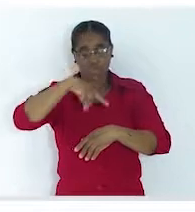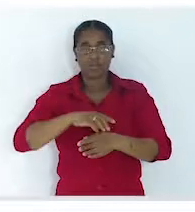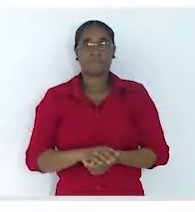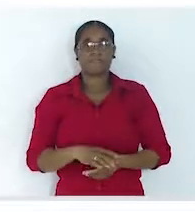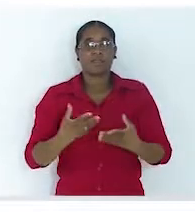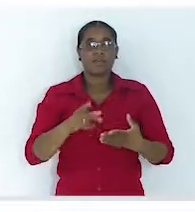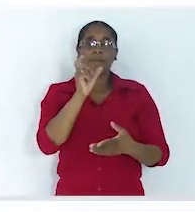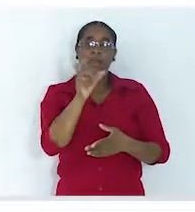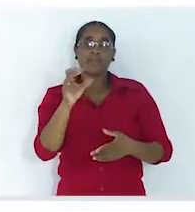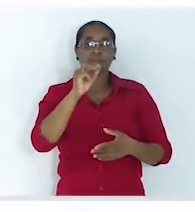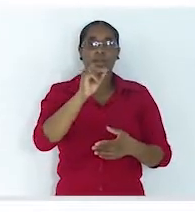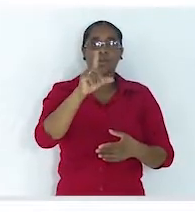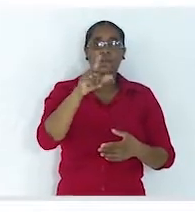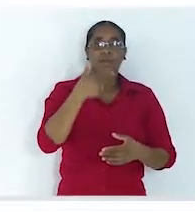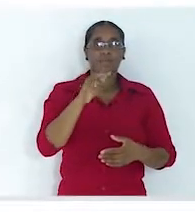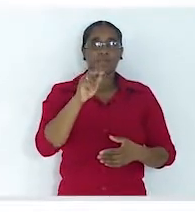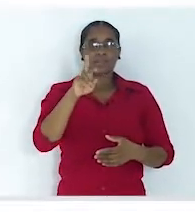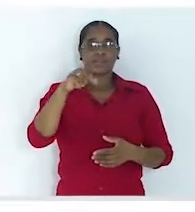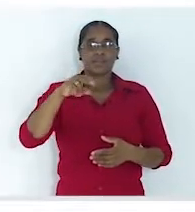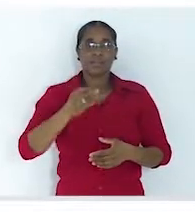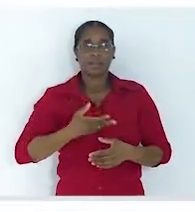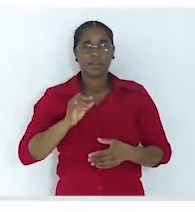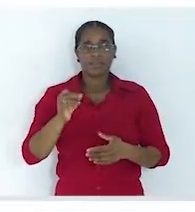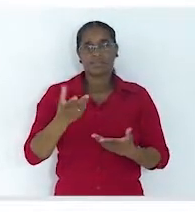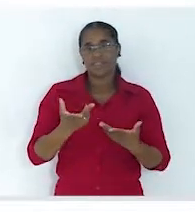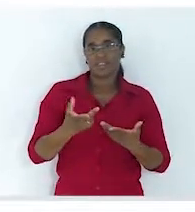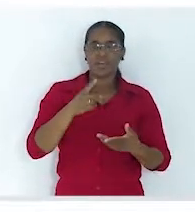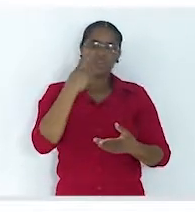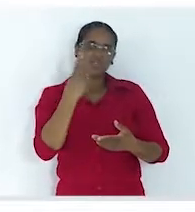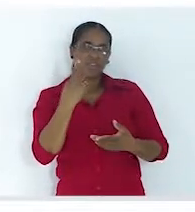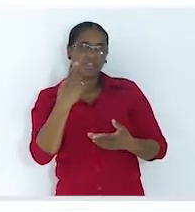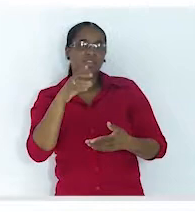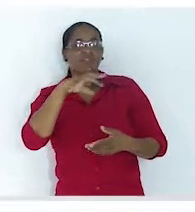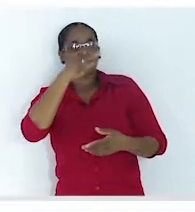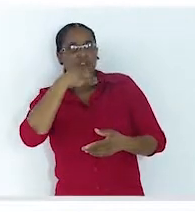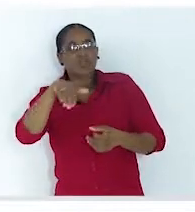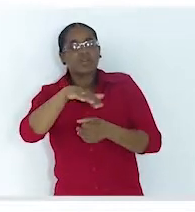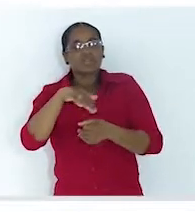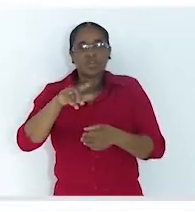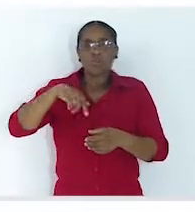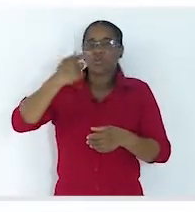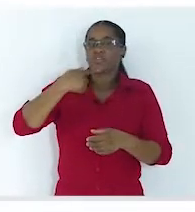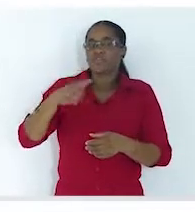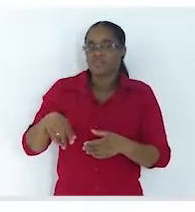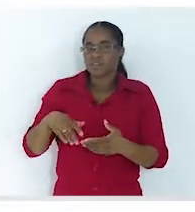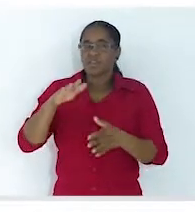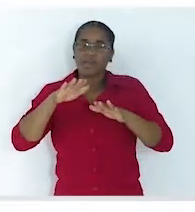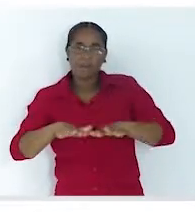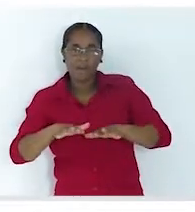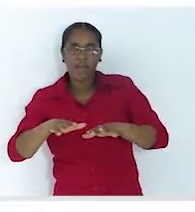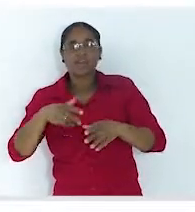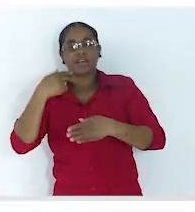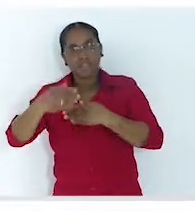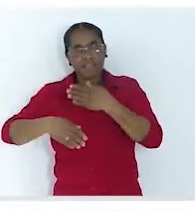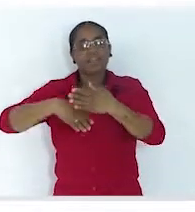de, por vezes, contam uma ação, outras vezes outra. Então, vai parando e vai alternando